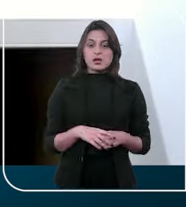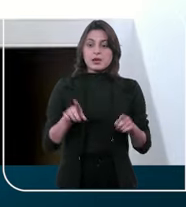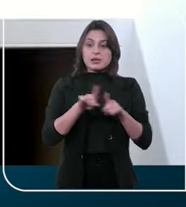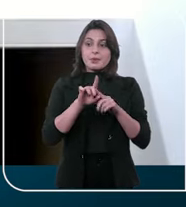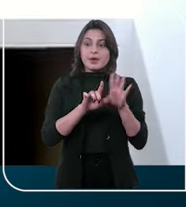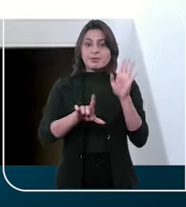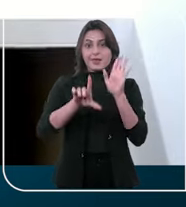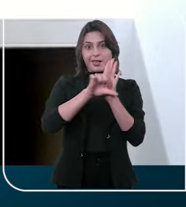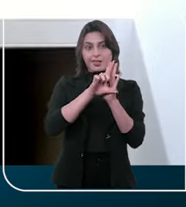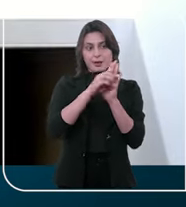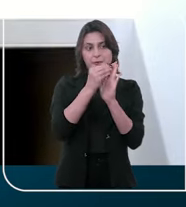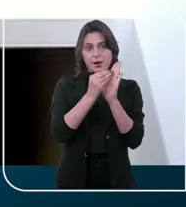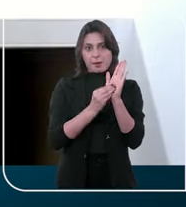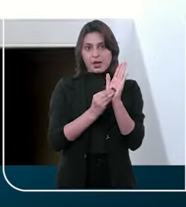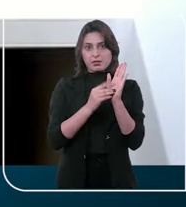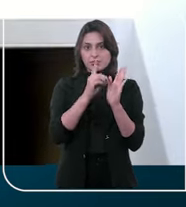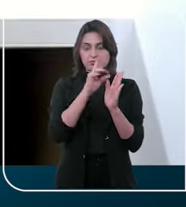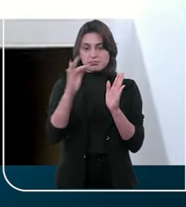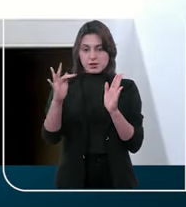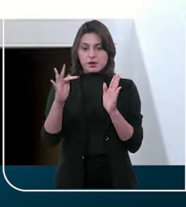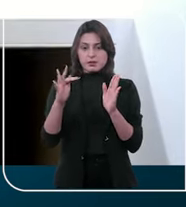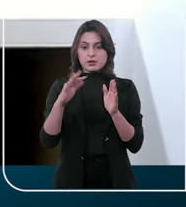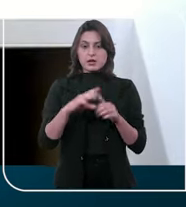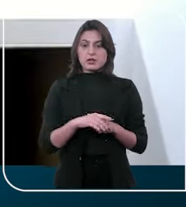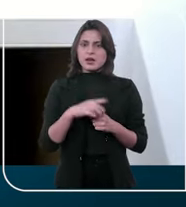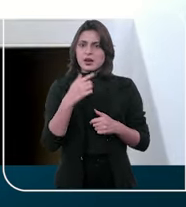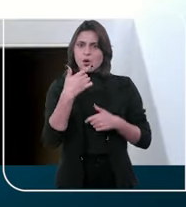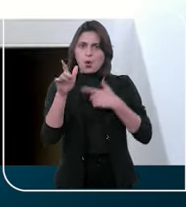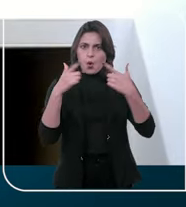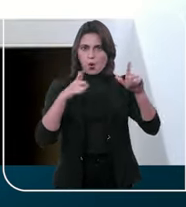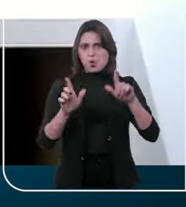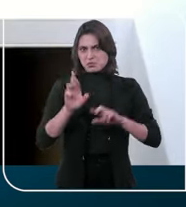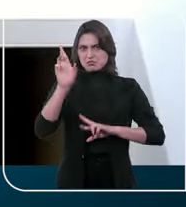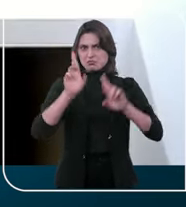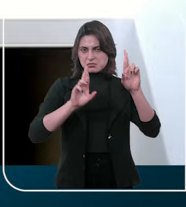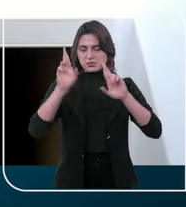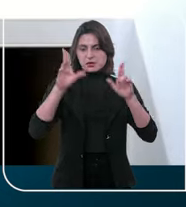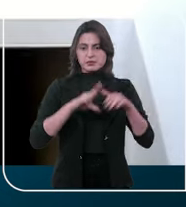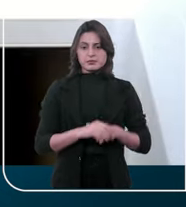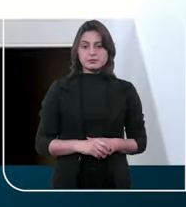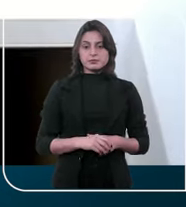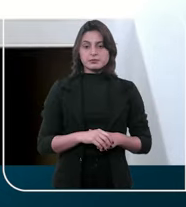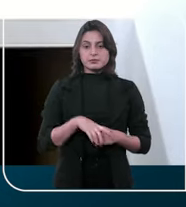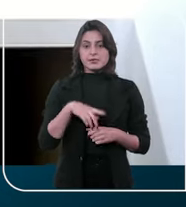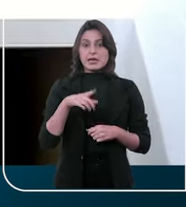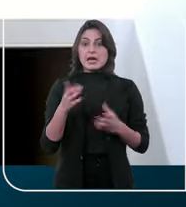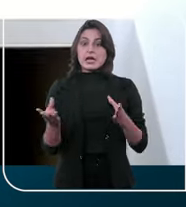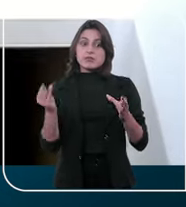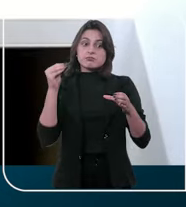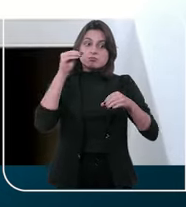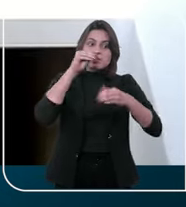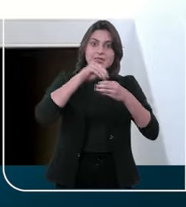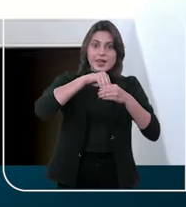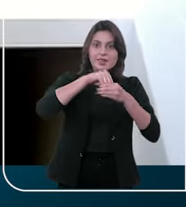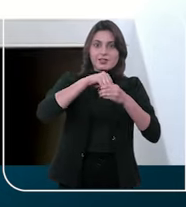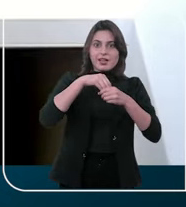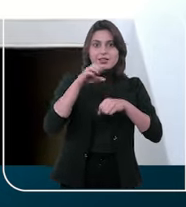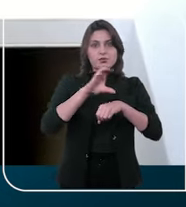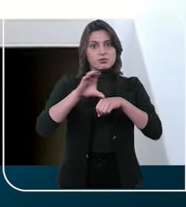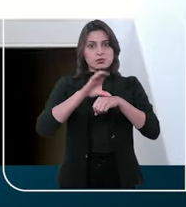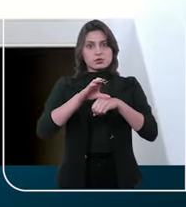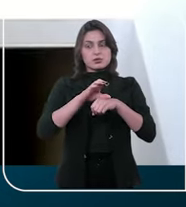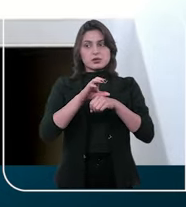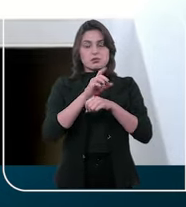por prerrogativa de função para outras autoridades que não aquelas que estão previstas na Constituição e que não tem qualquer simetria. Então, havia foro para